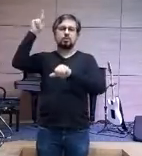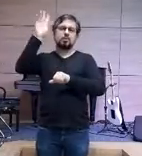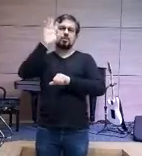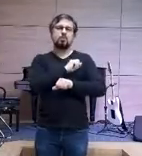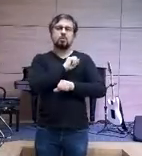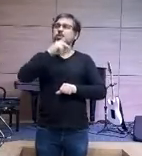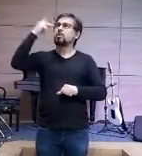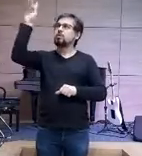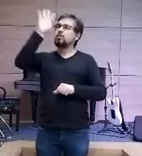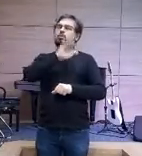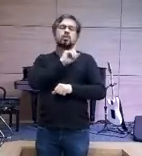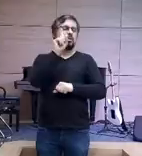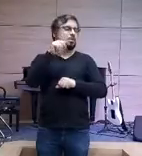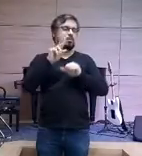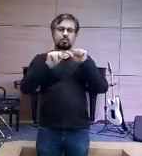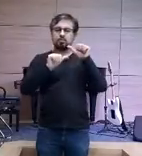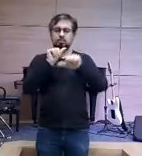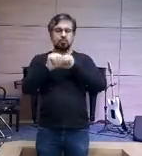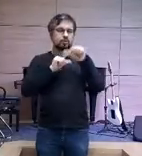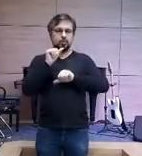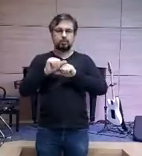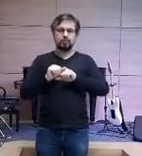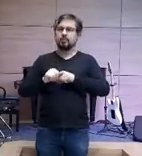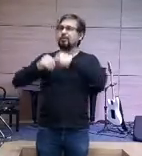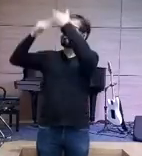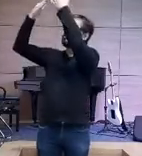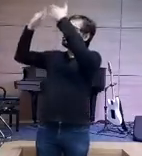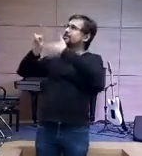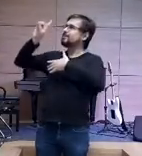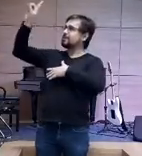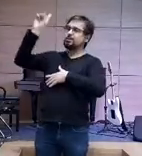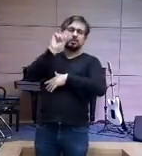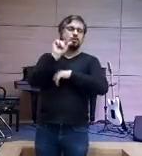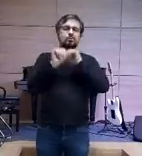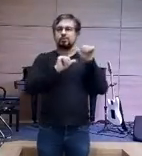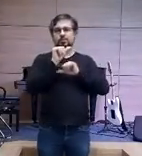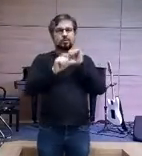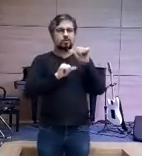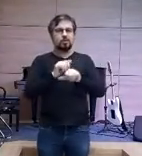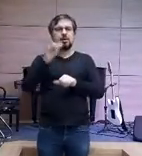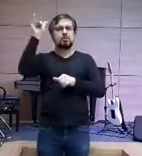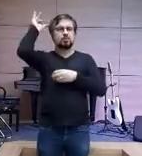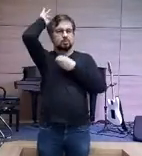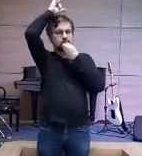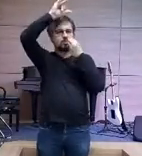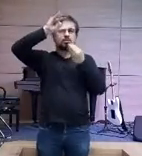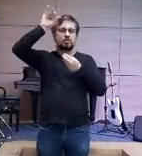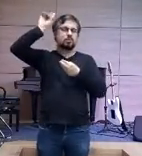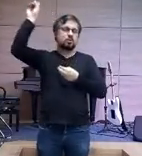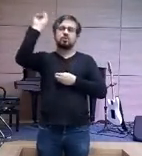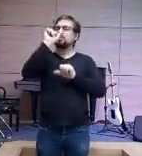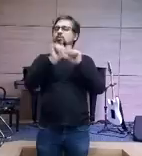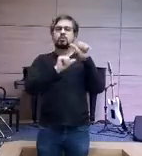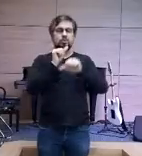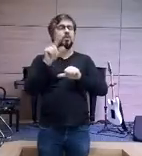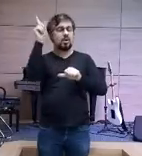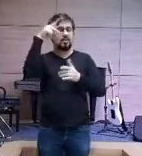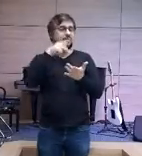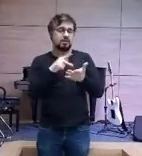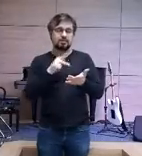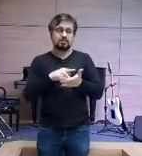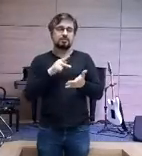amor não mudou a presença dele não mudou a unção do espírito é real a presença do espírito